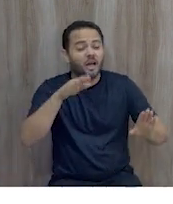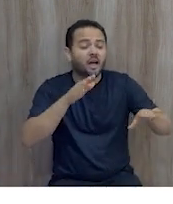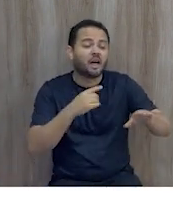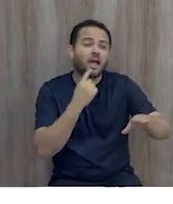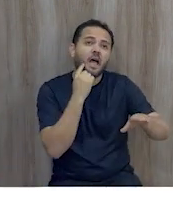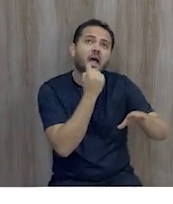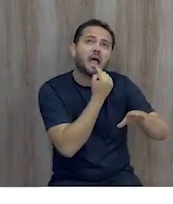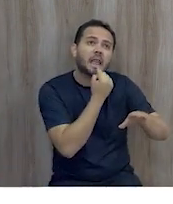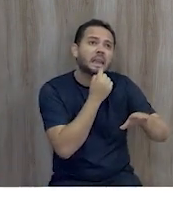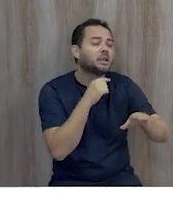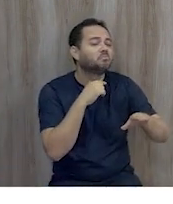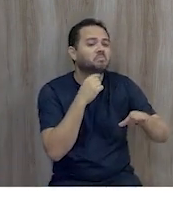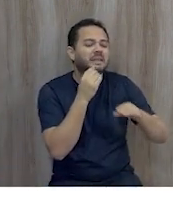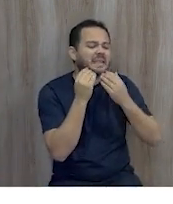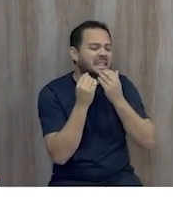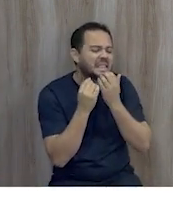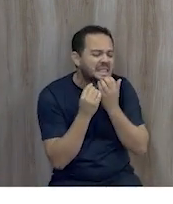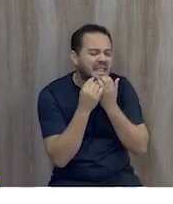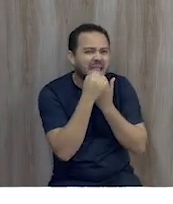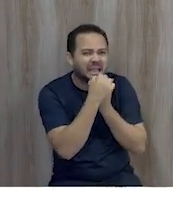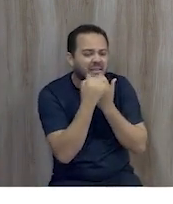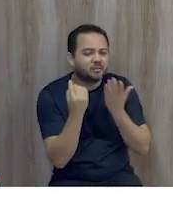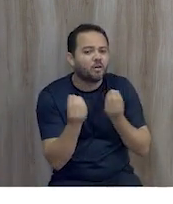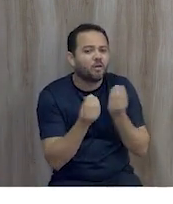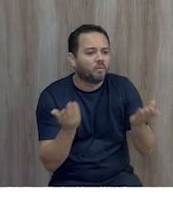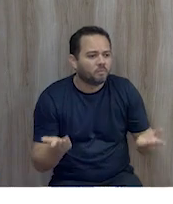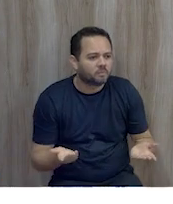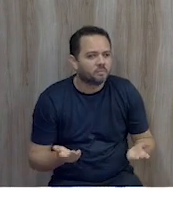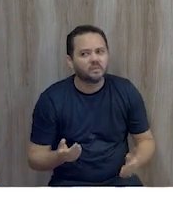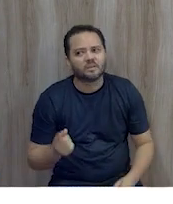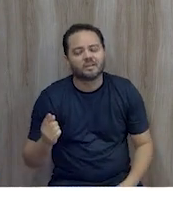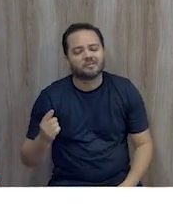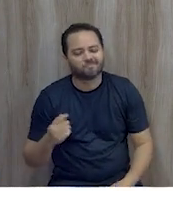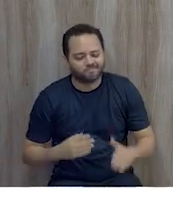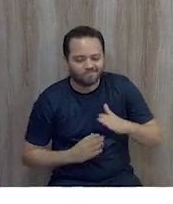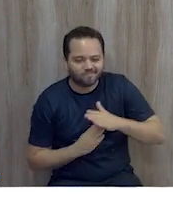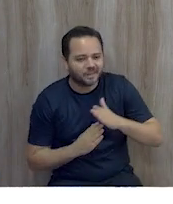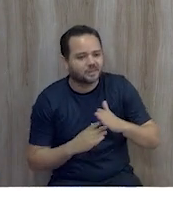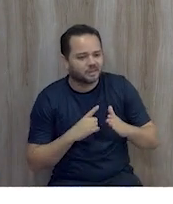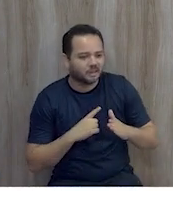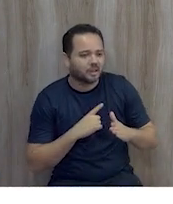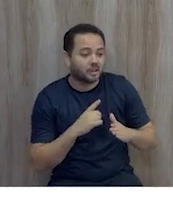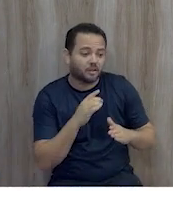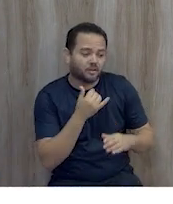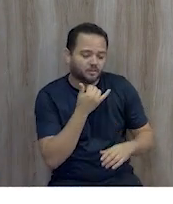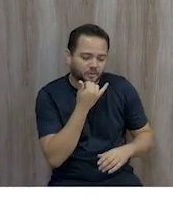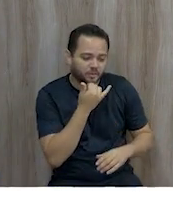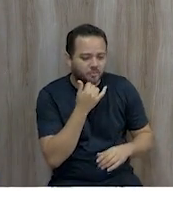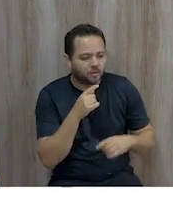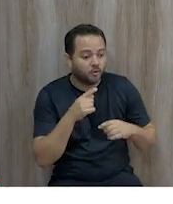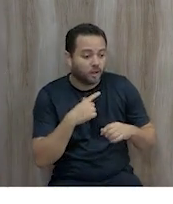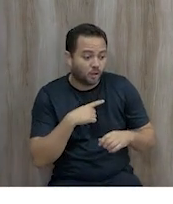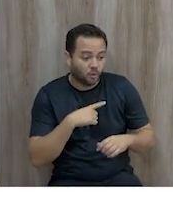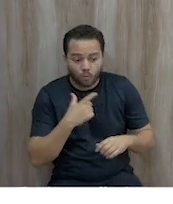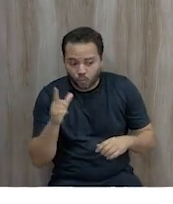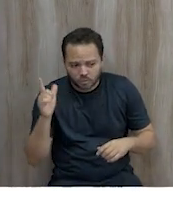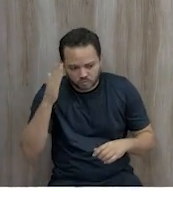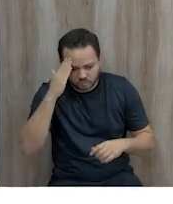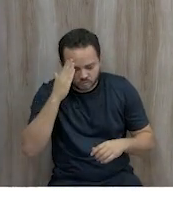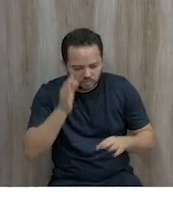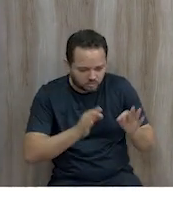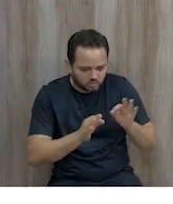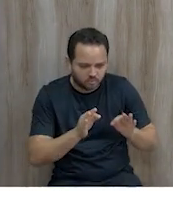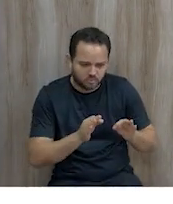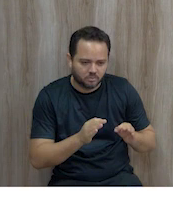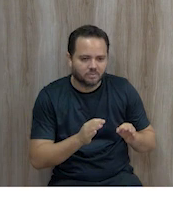saber conversar com ele, olha, tem limitações por conta disso, e poder conversar com o meu paciente, né? E aí,